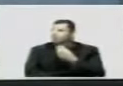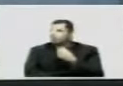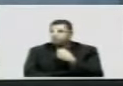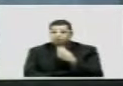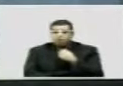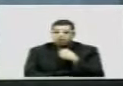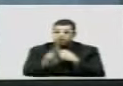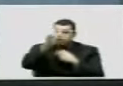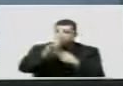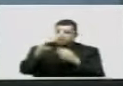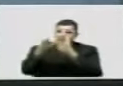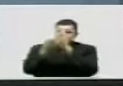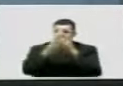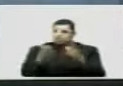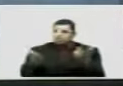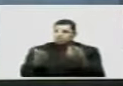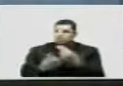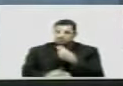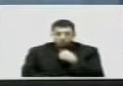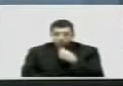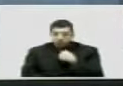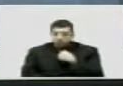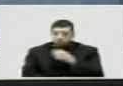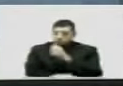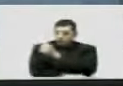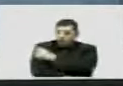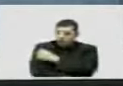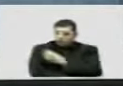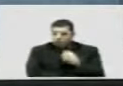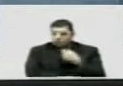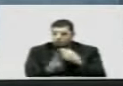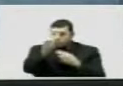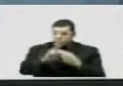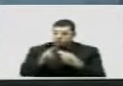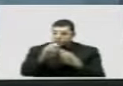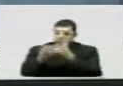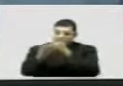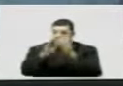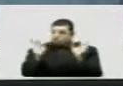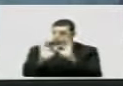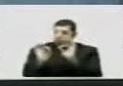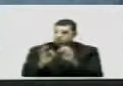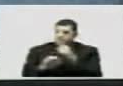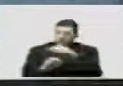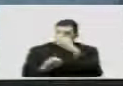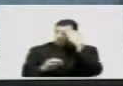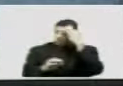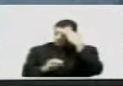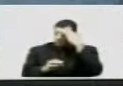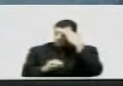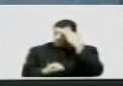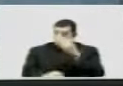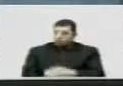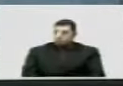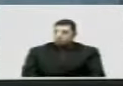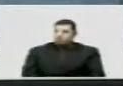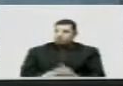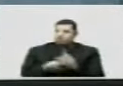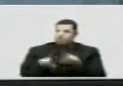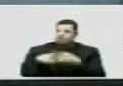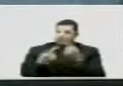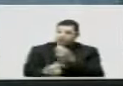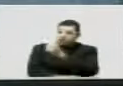arma, deputado Cabo Maciel. Aluno não pode usar arma. Vossa Excelência sabe disso.